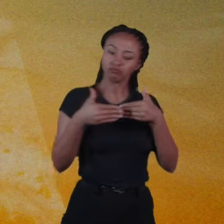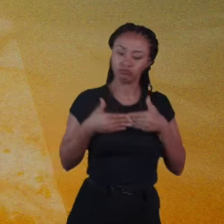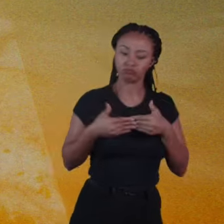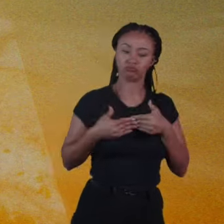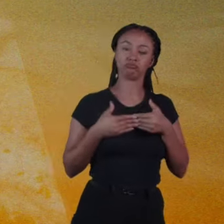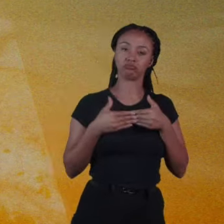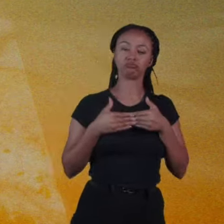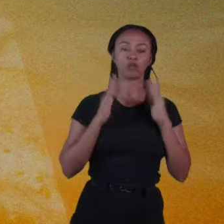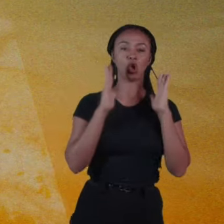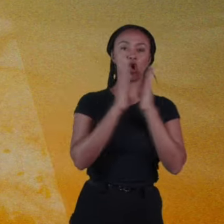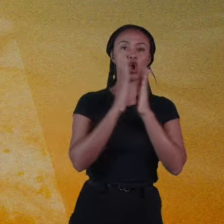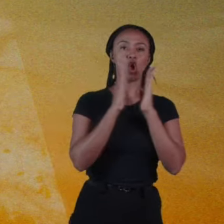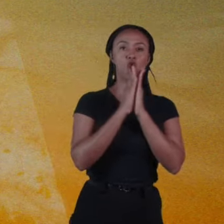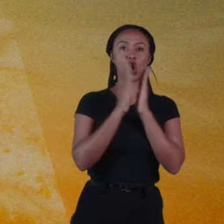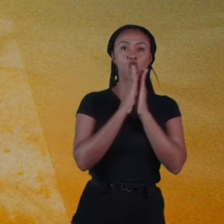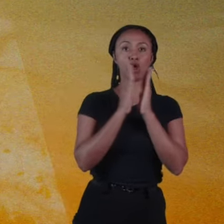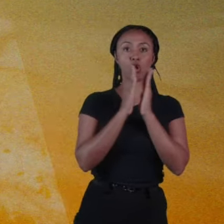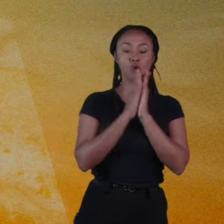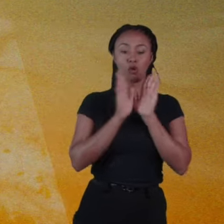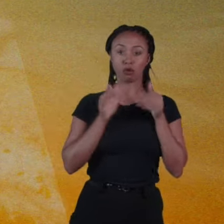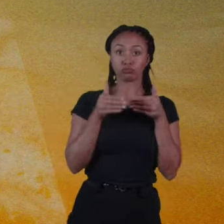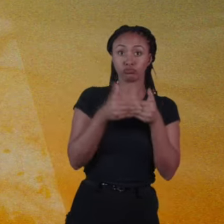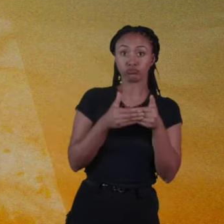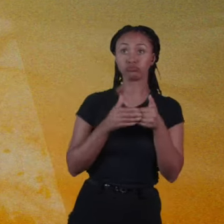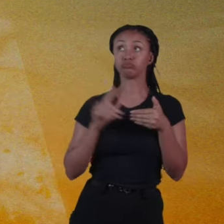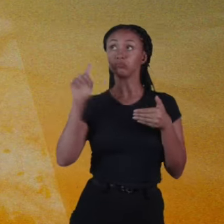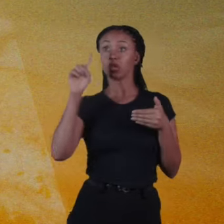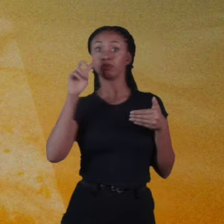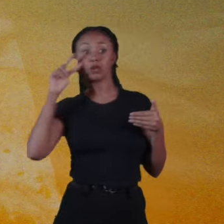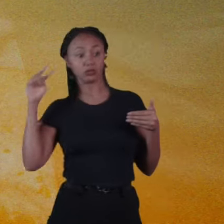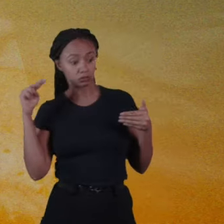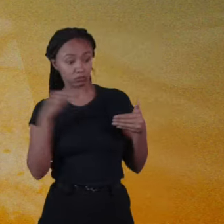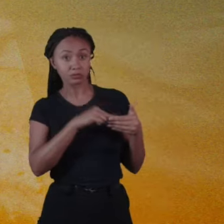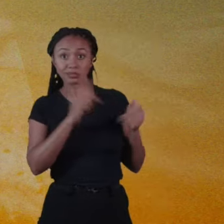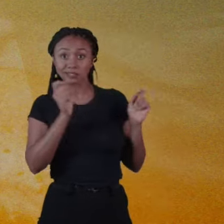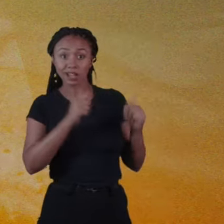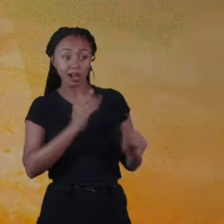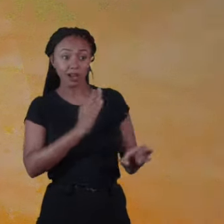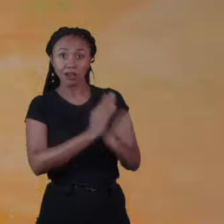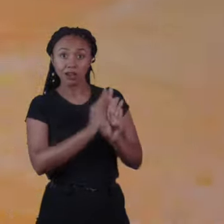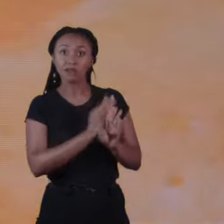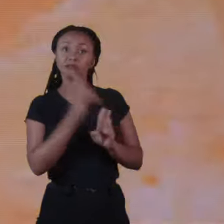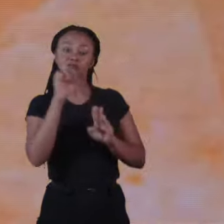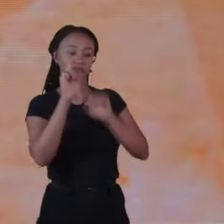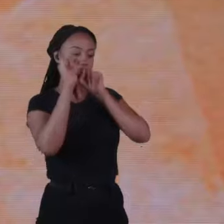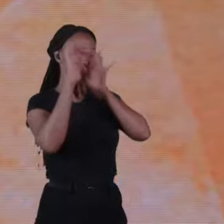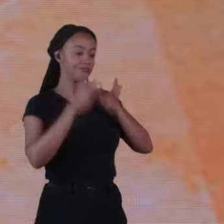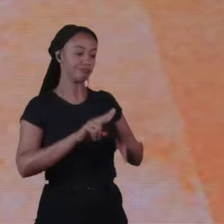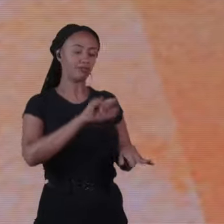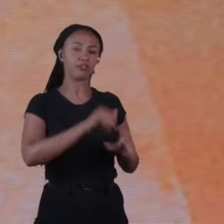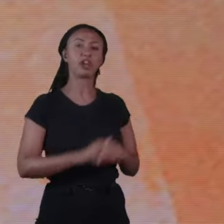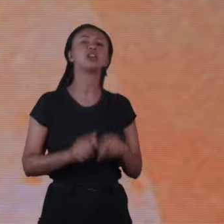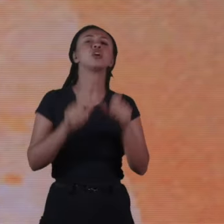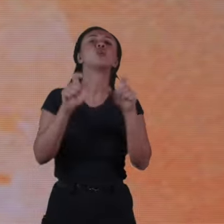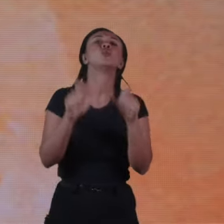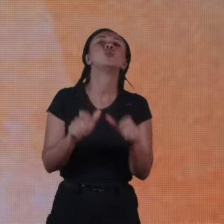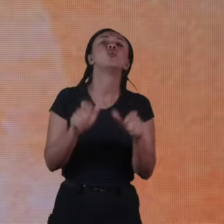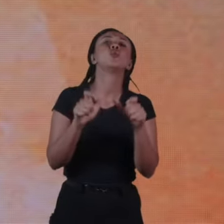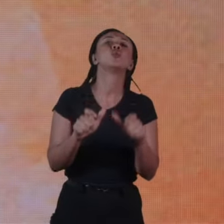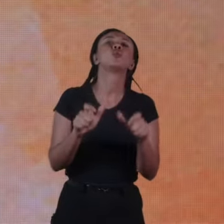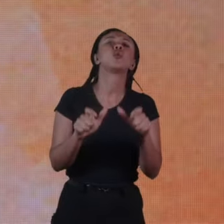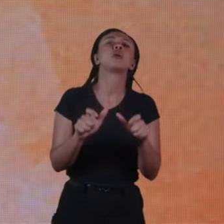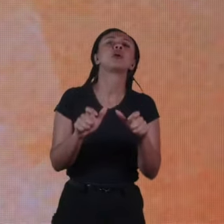e teu Pai que vem em secreto te recompensará. Qual é o lugar sagrado que Jesus disse que iria